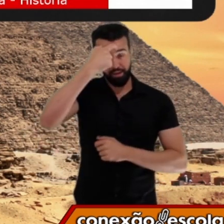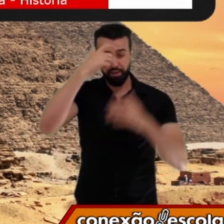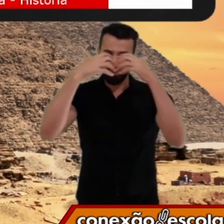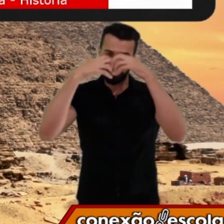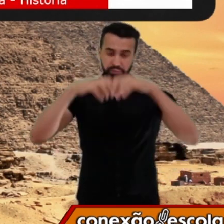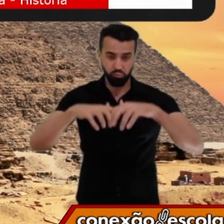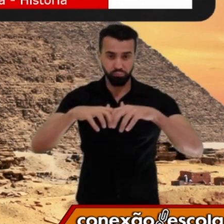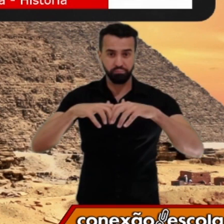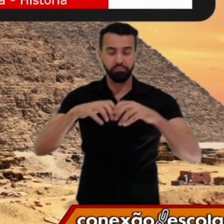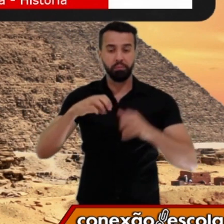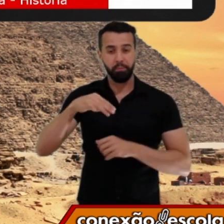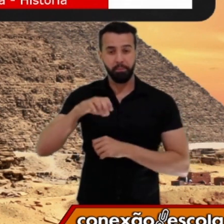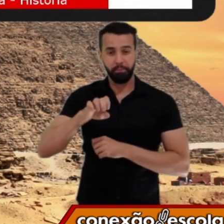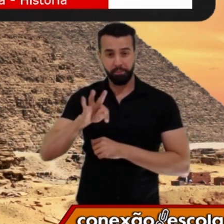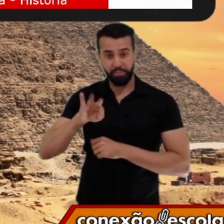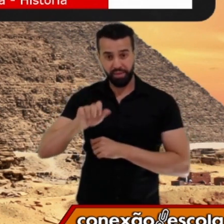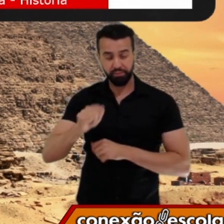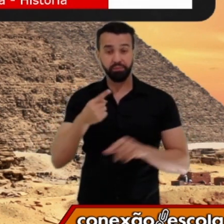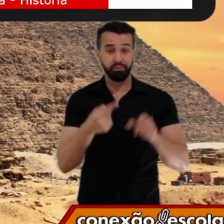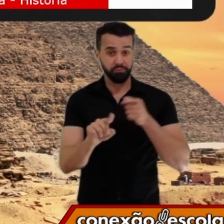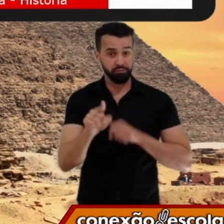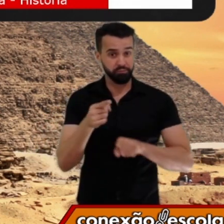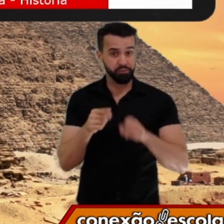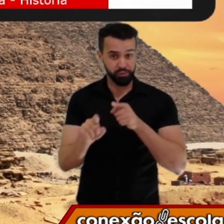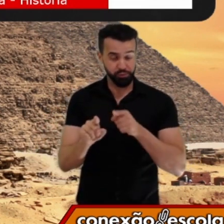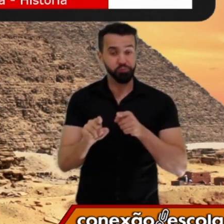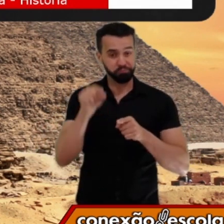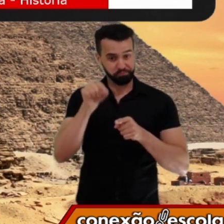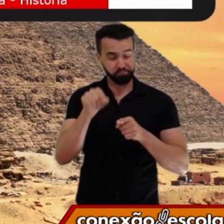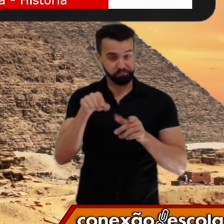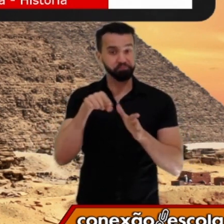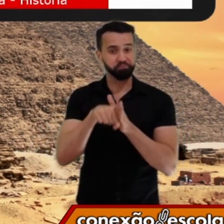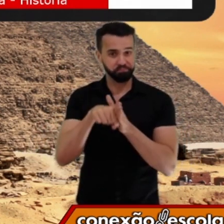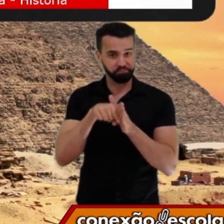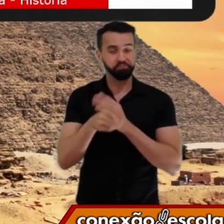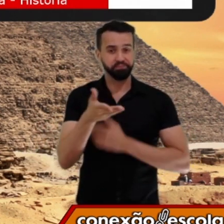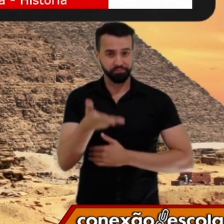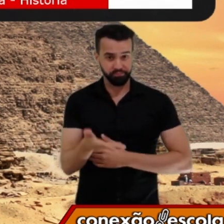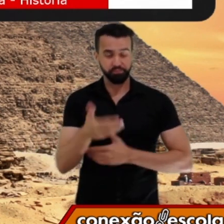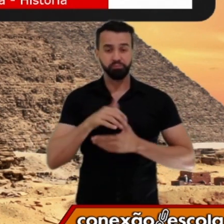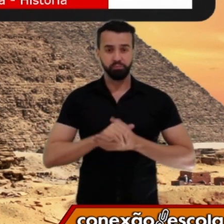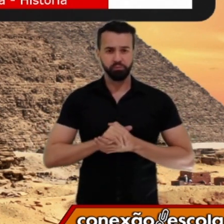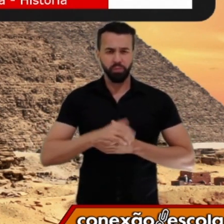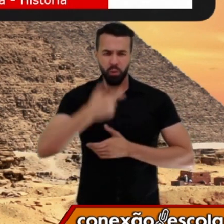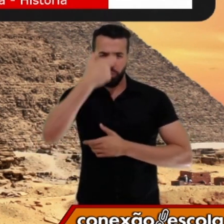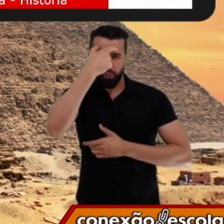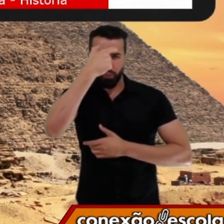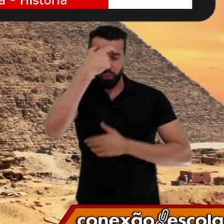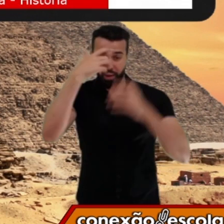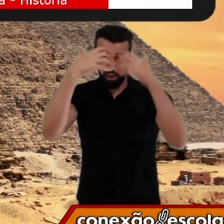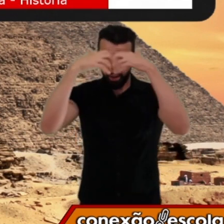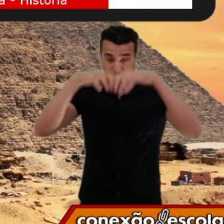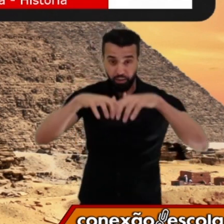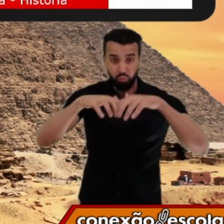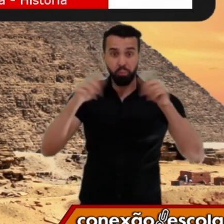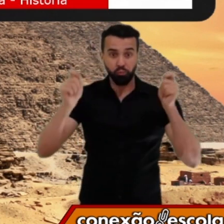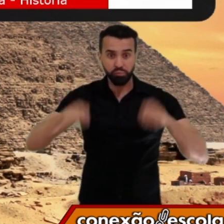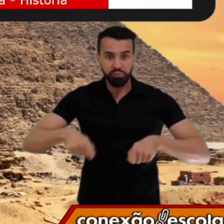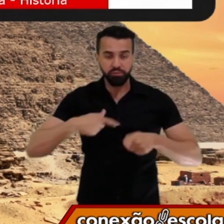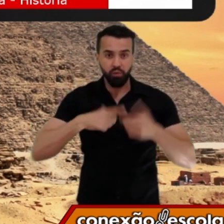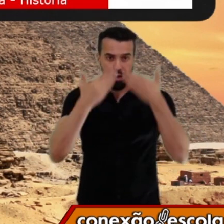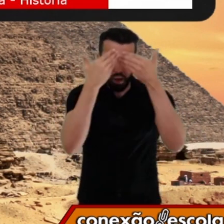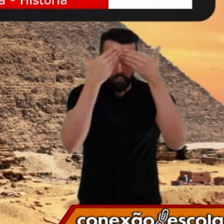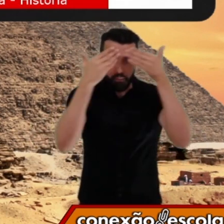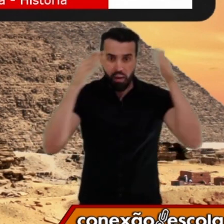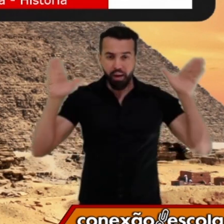era imposto pelas religiões até então. A razão, então, ela vai mudar a forma de interpretar o mundo, ela